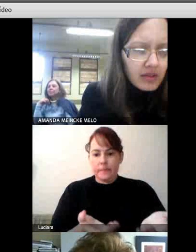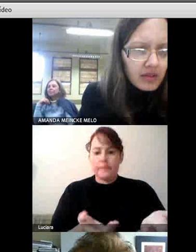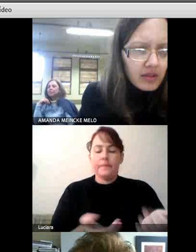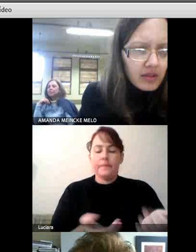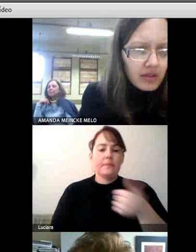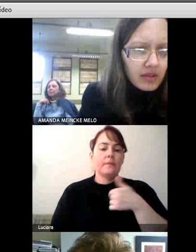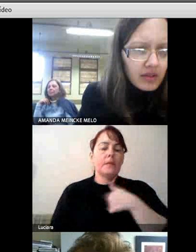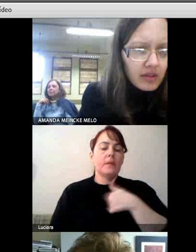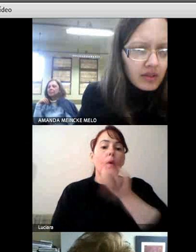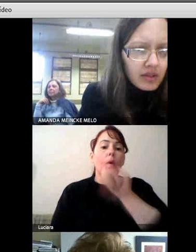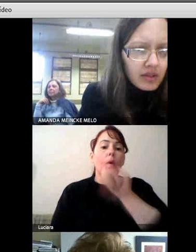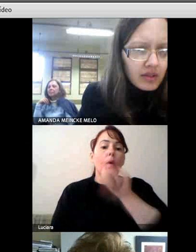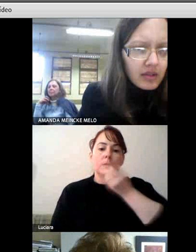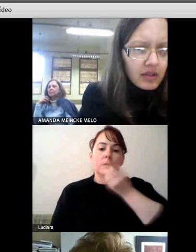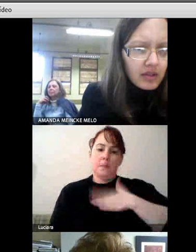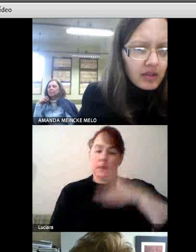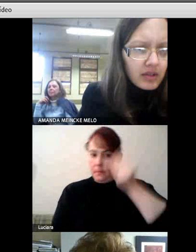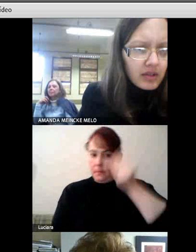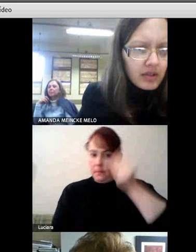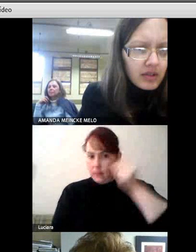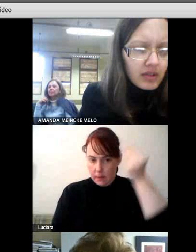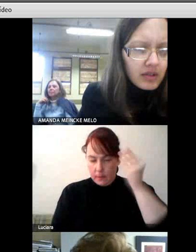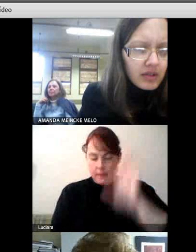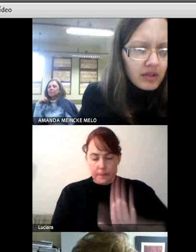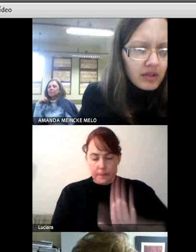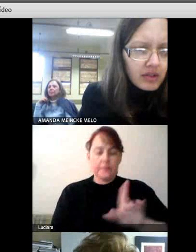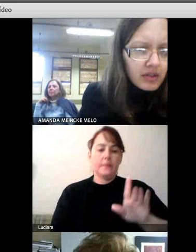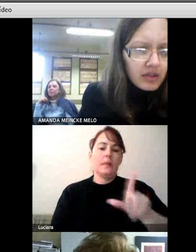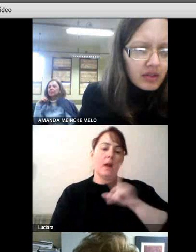da era da industrialização. E